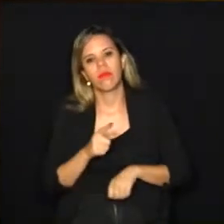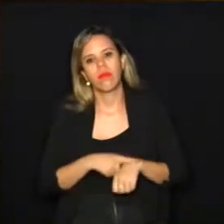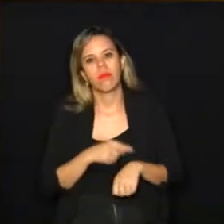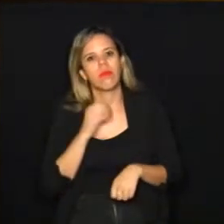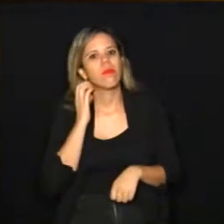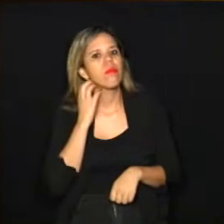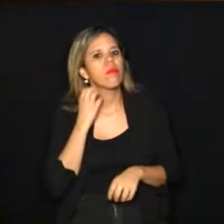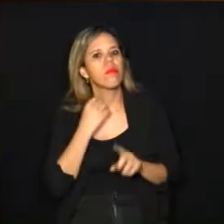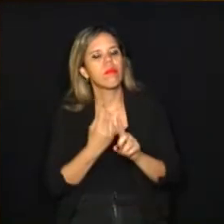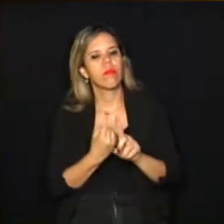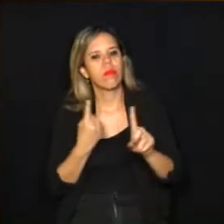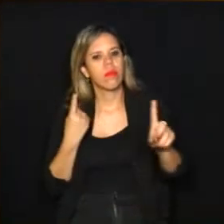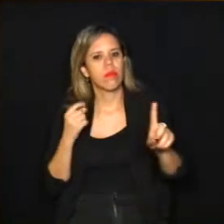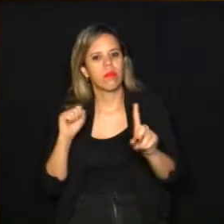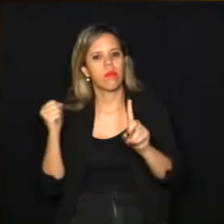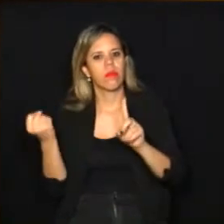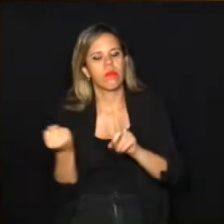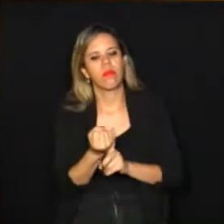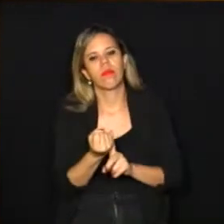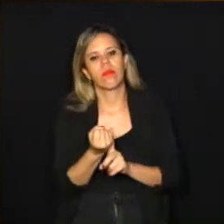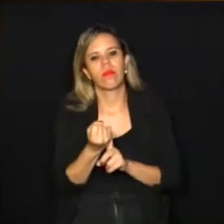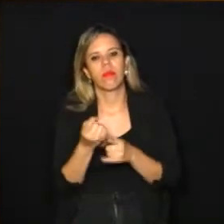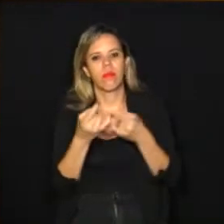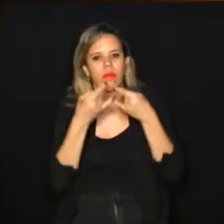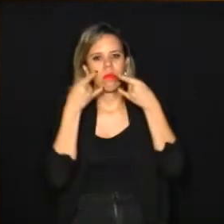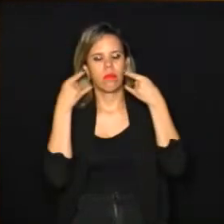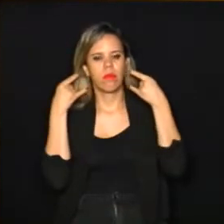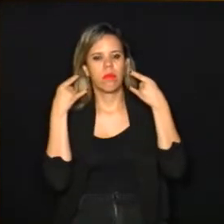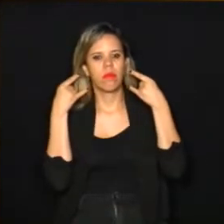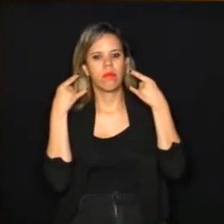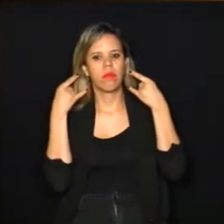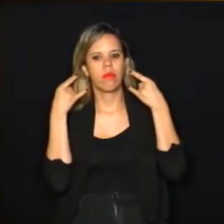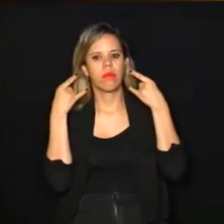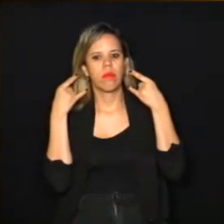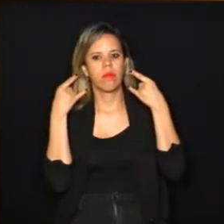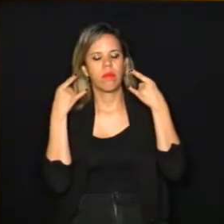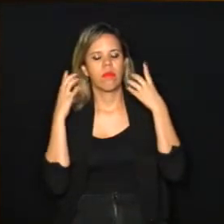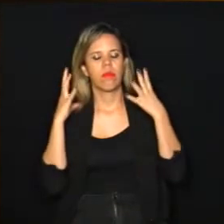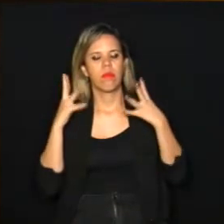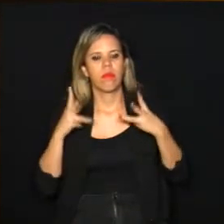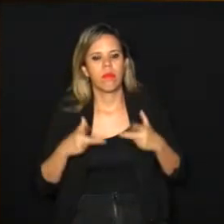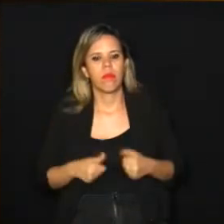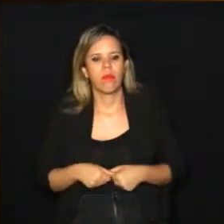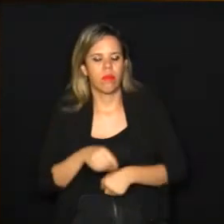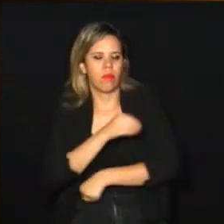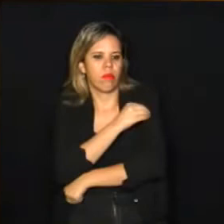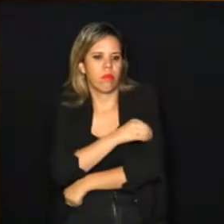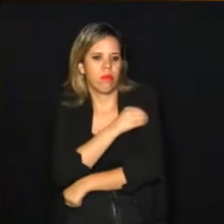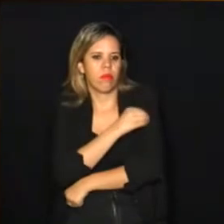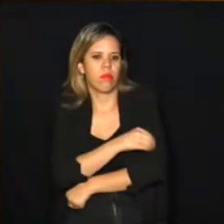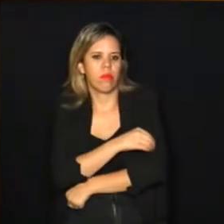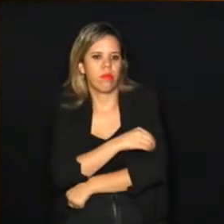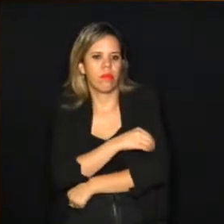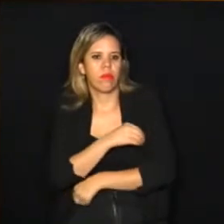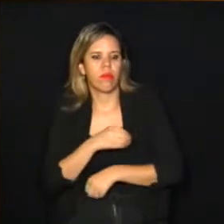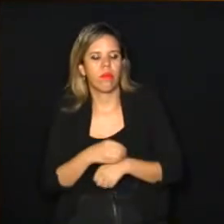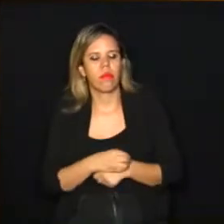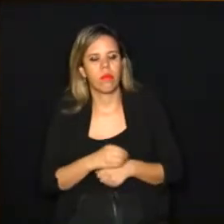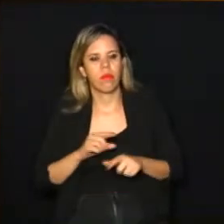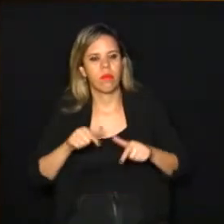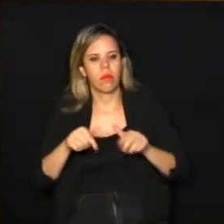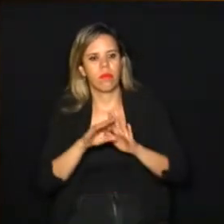o distanciamento social, o uso das máscaras e os cuidados de higiene, álcool em gel, água e sabão, etc., são